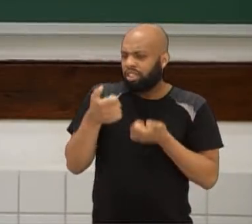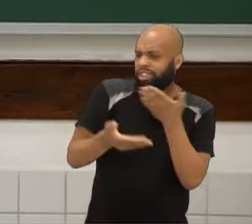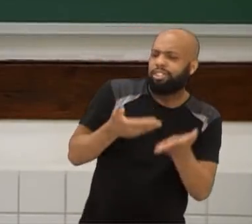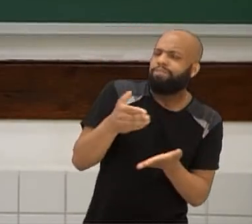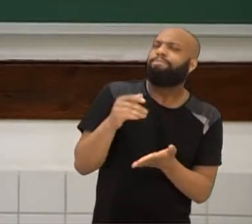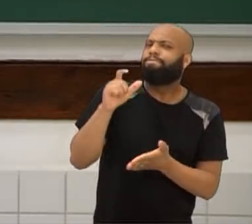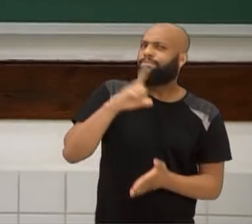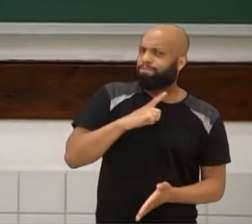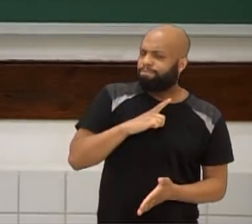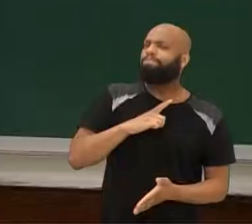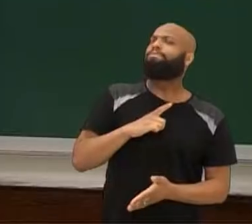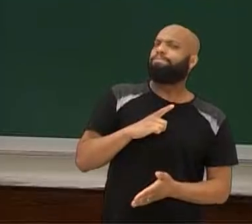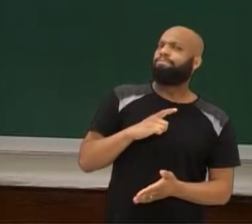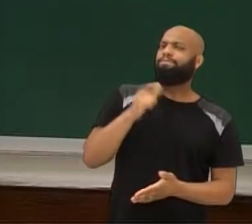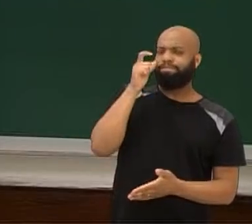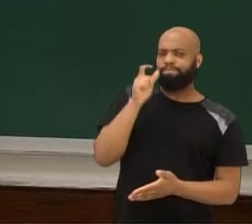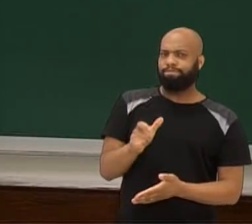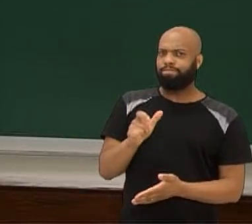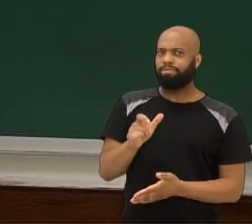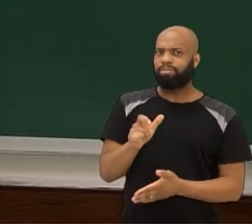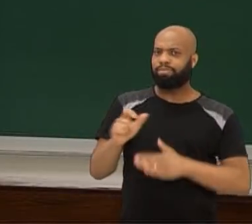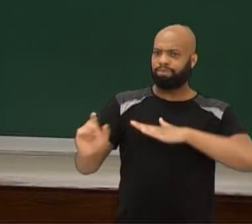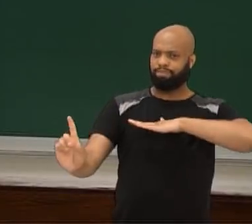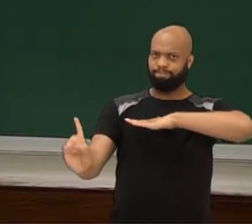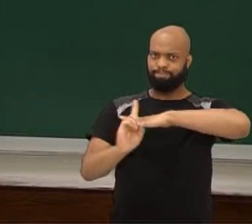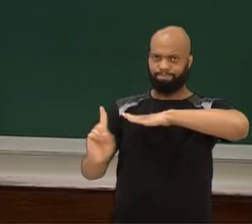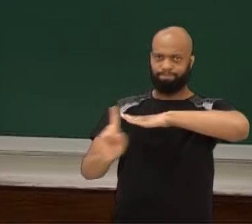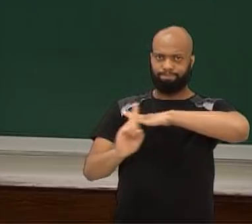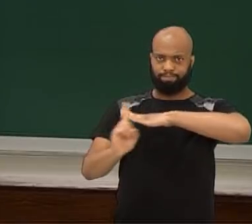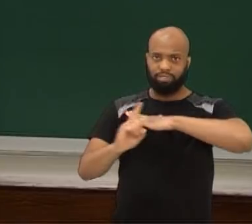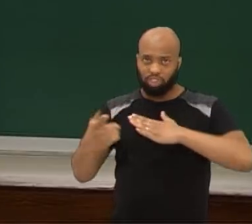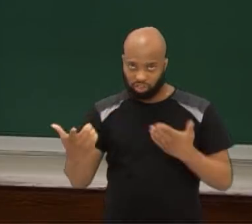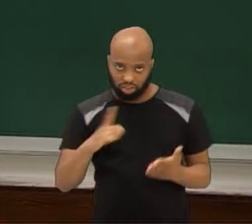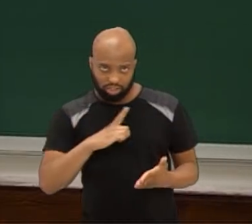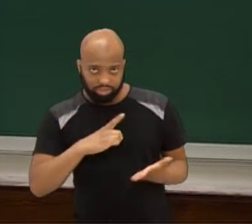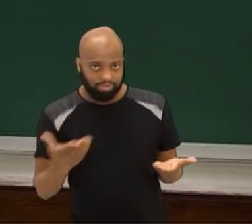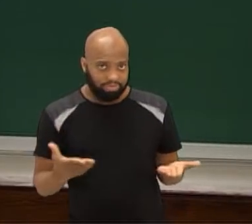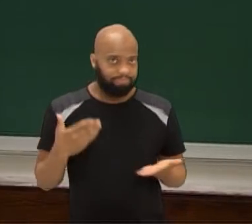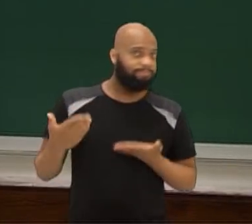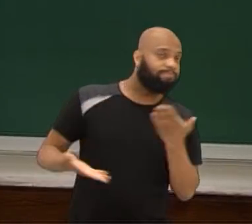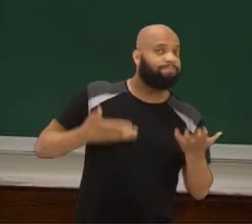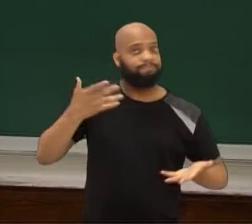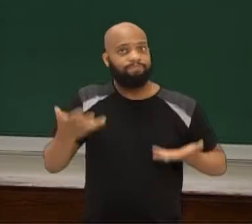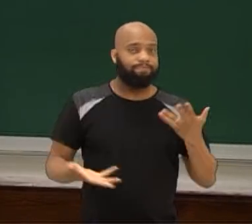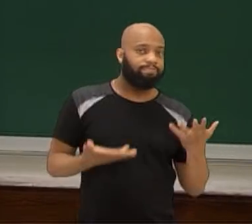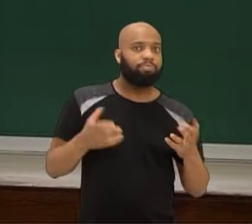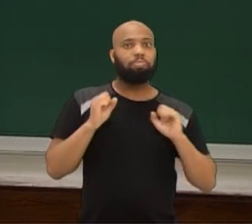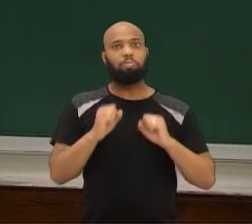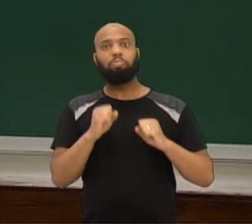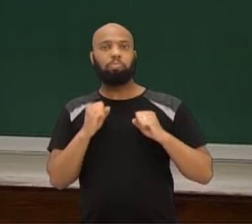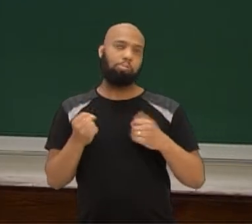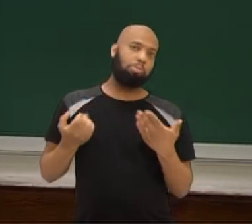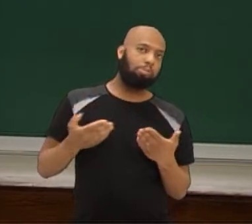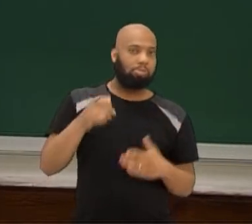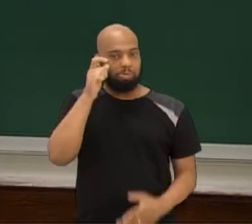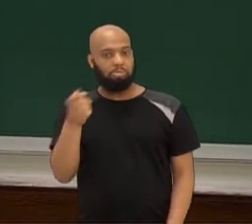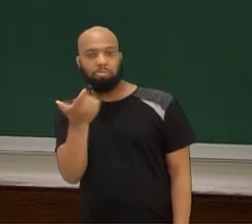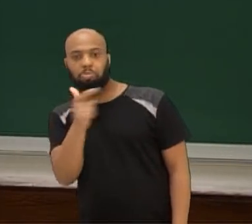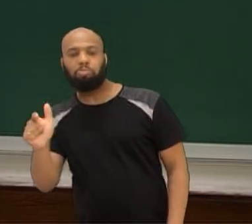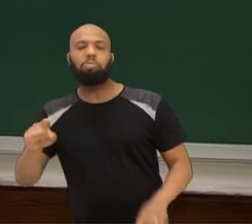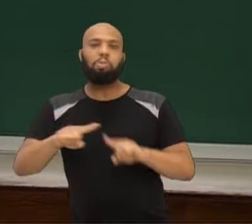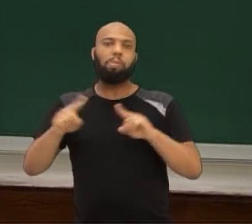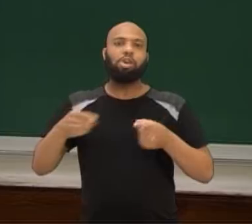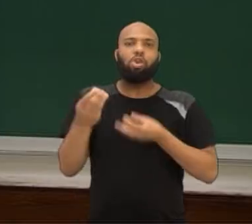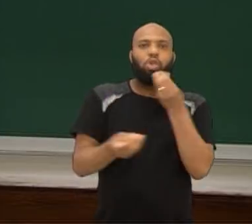atendente, será que ele se interessaria por um panfleto religioso? Pode ser que ele não se interessasse, mas como